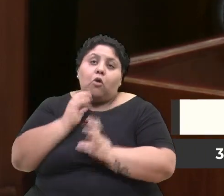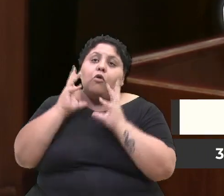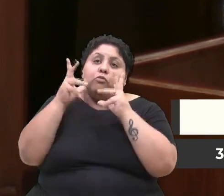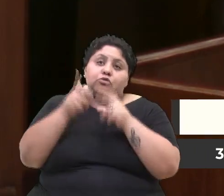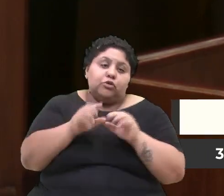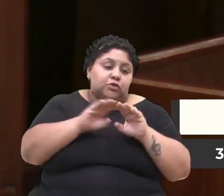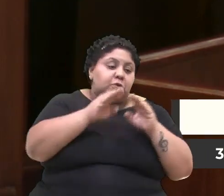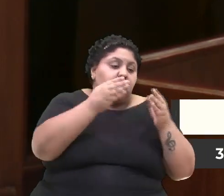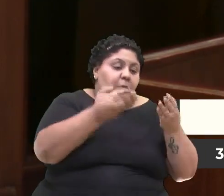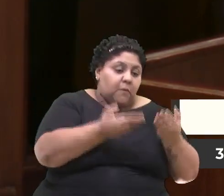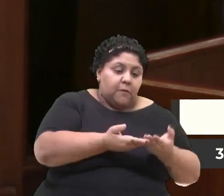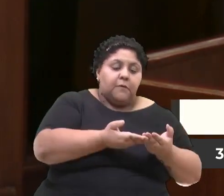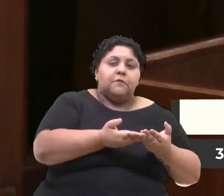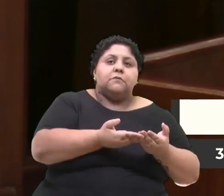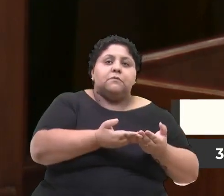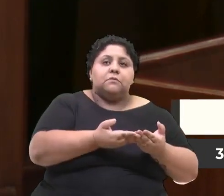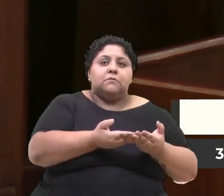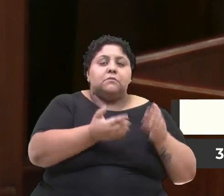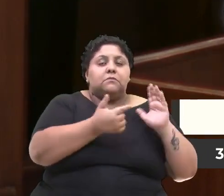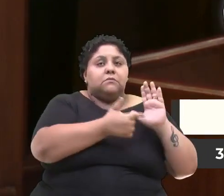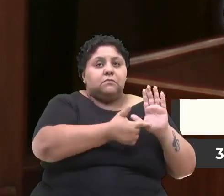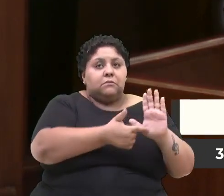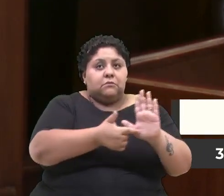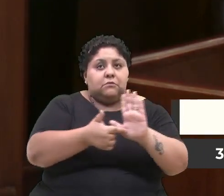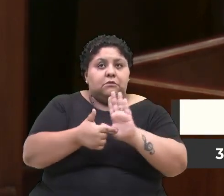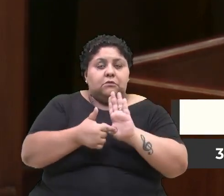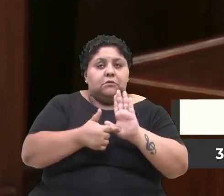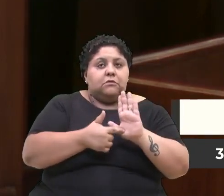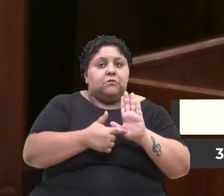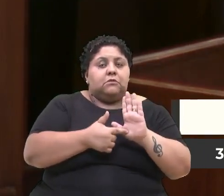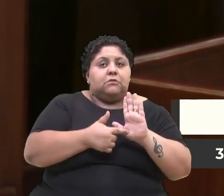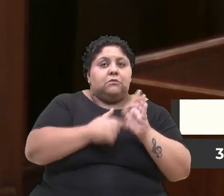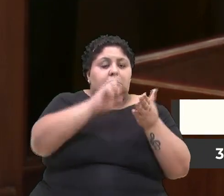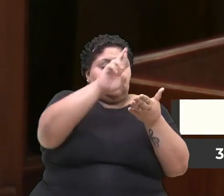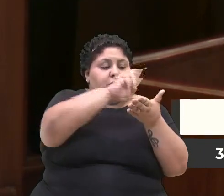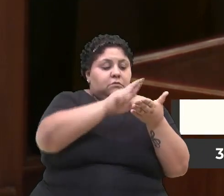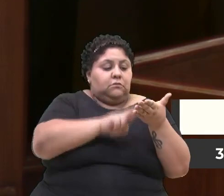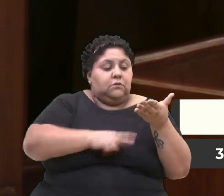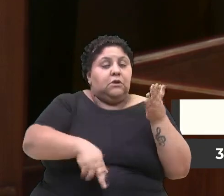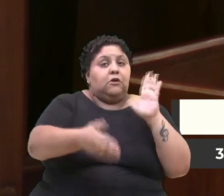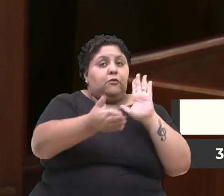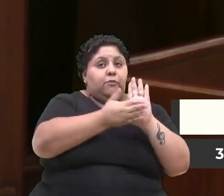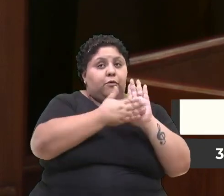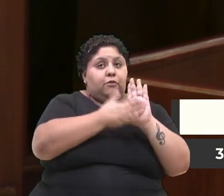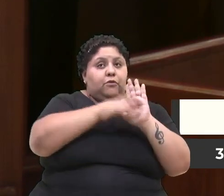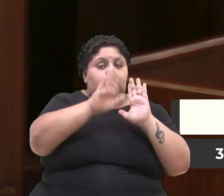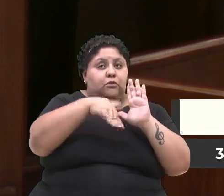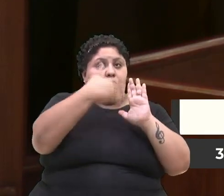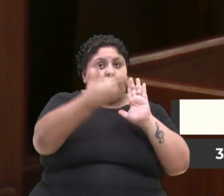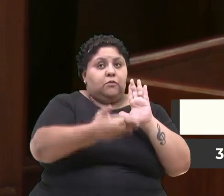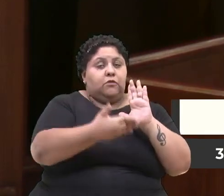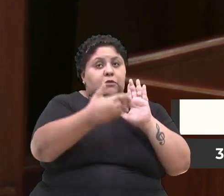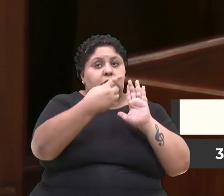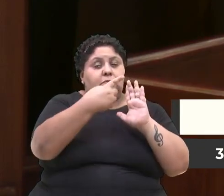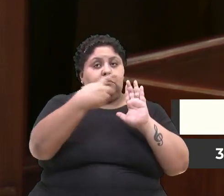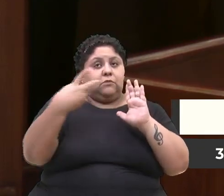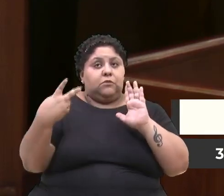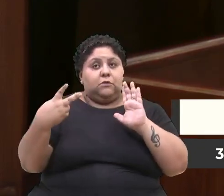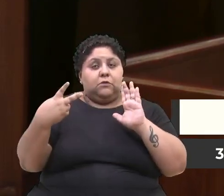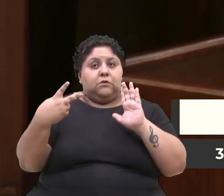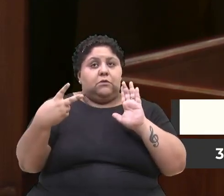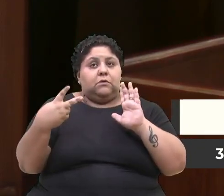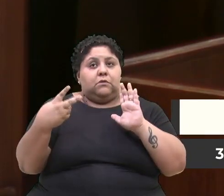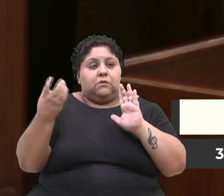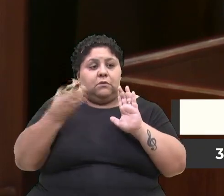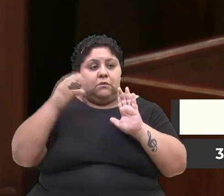comissões, serão apresentadas no relatório e protocolada aqui no próximo dia 12. Mas eu queria